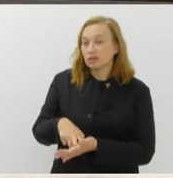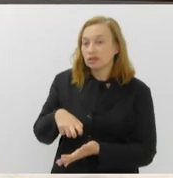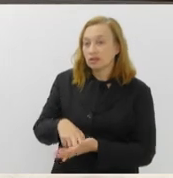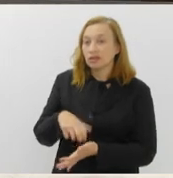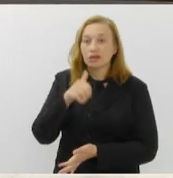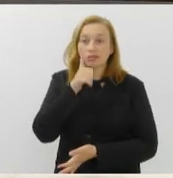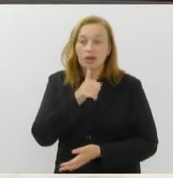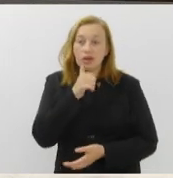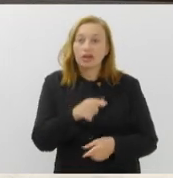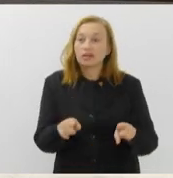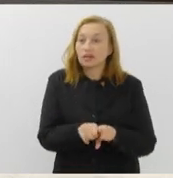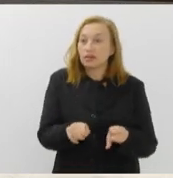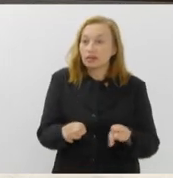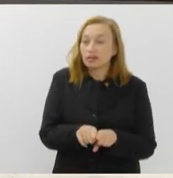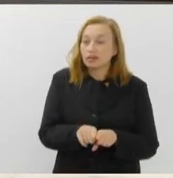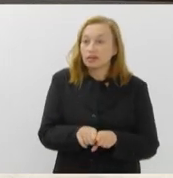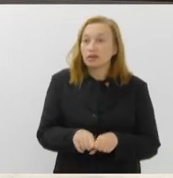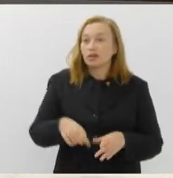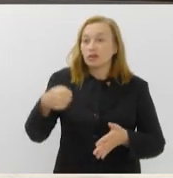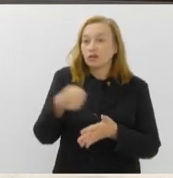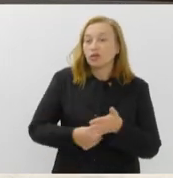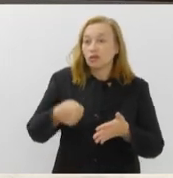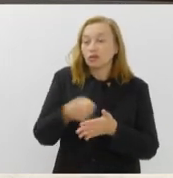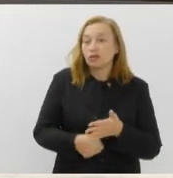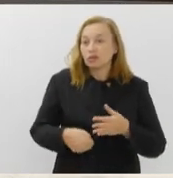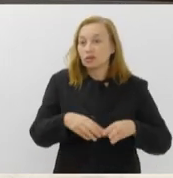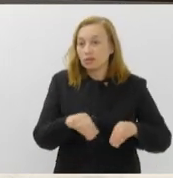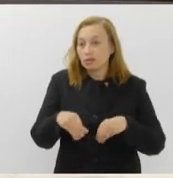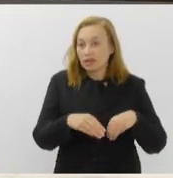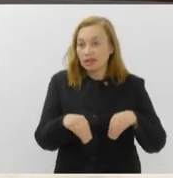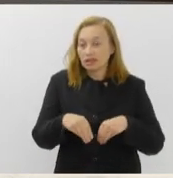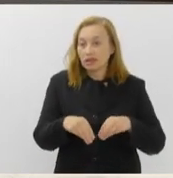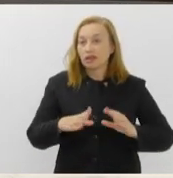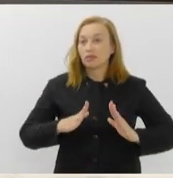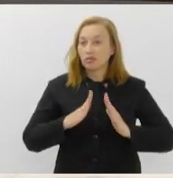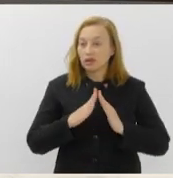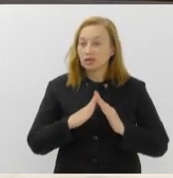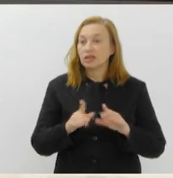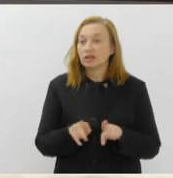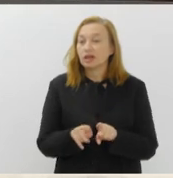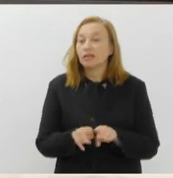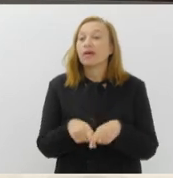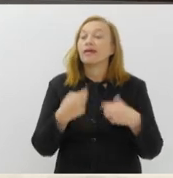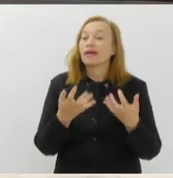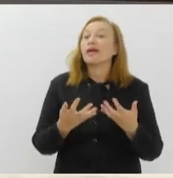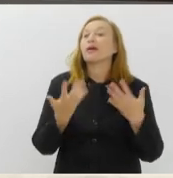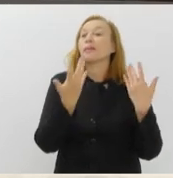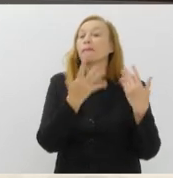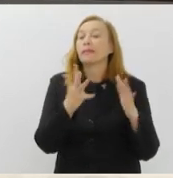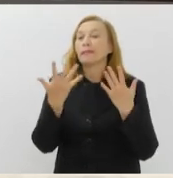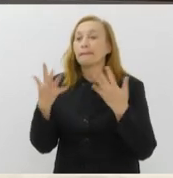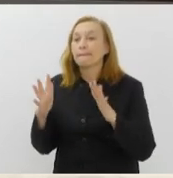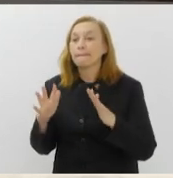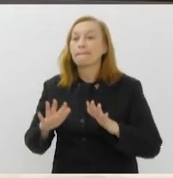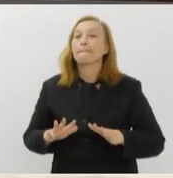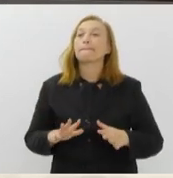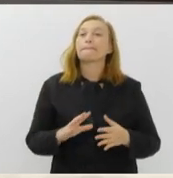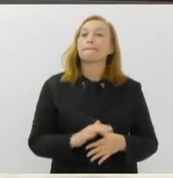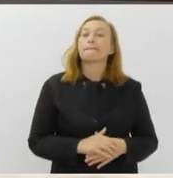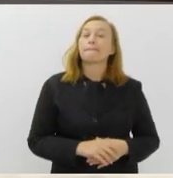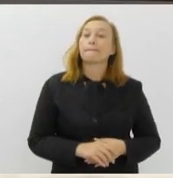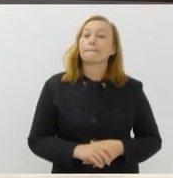mulheres também que fazem luta pela terra e por moradia. Então, quero saudar a realização